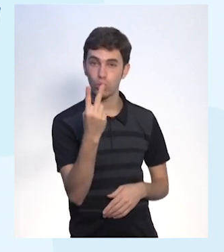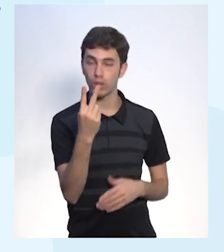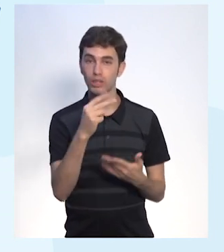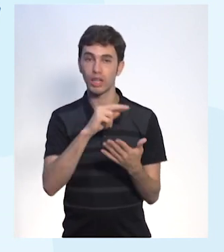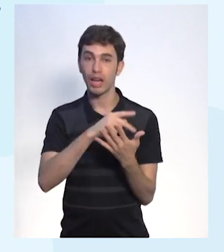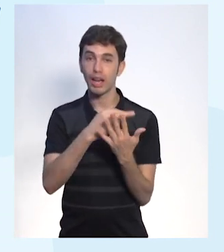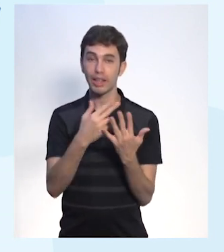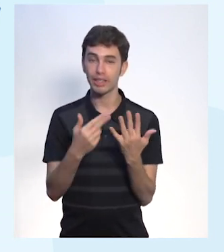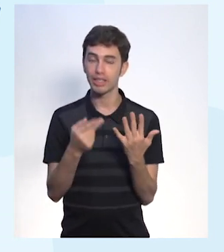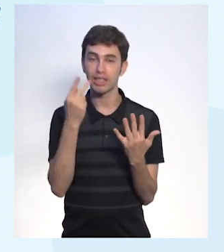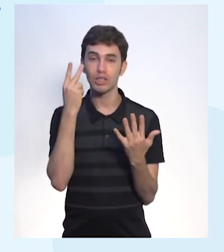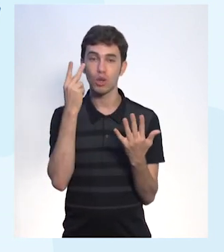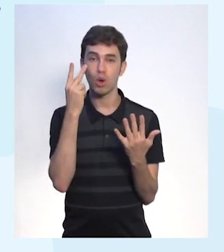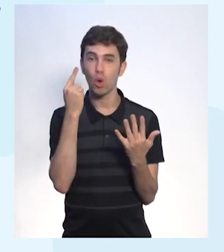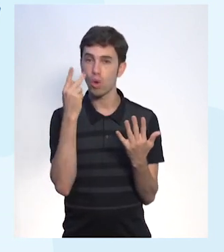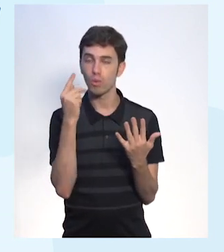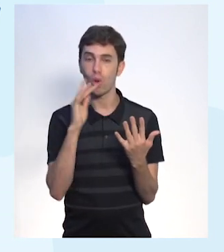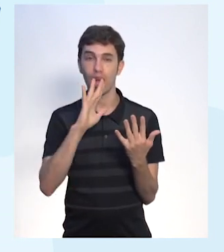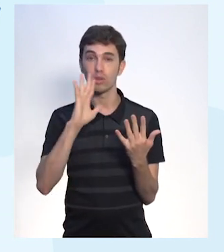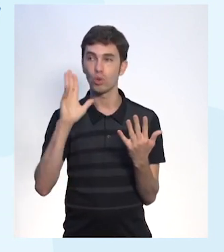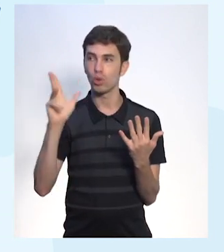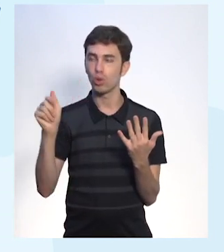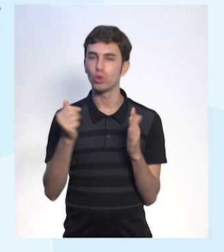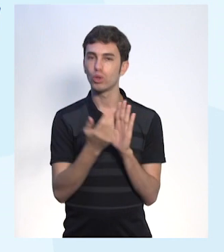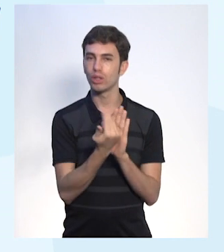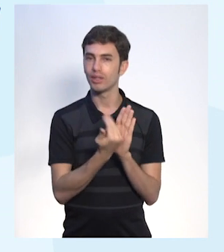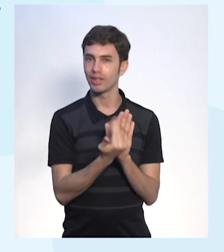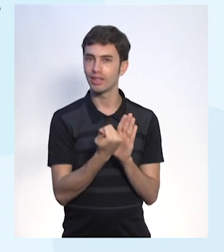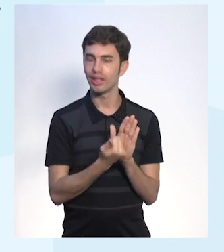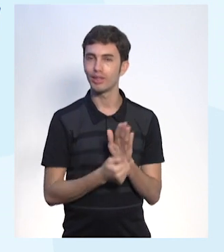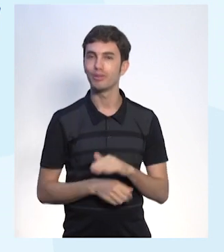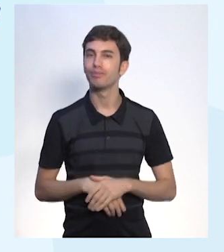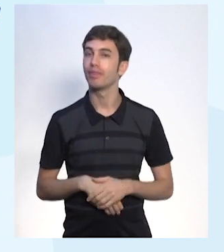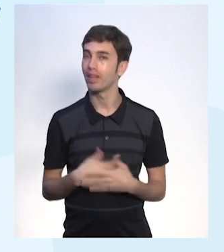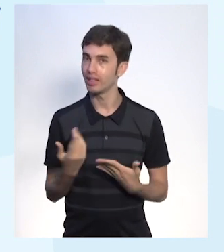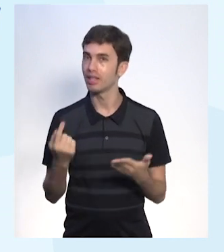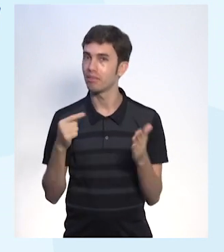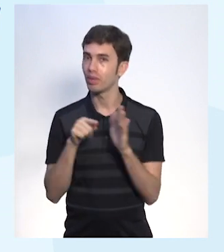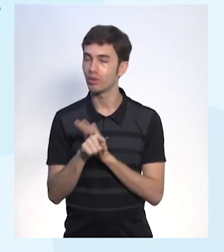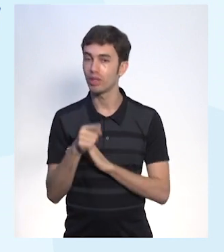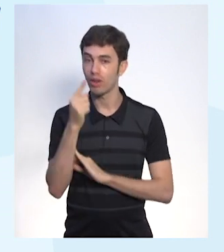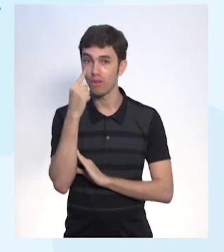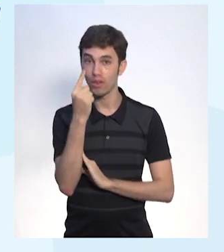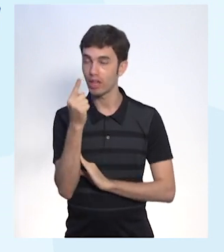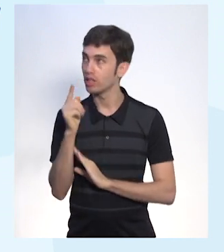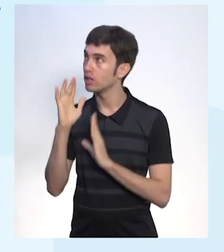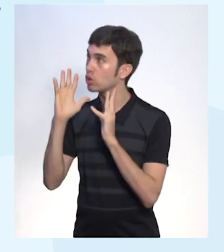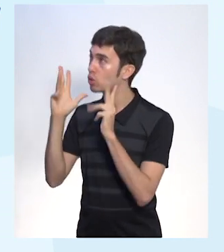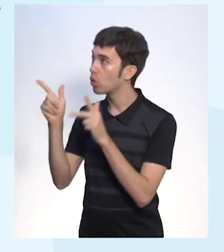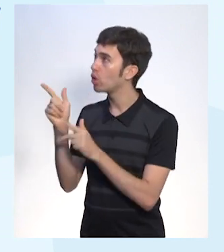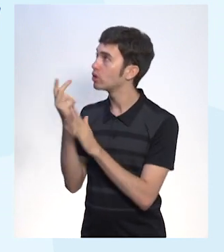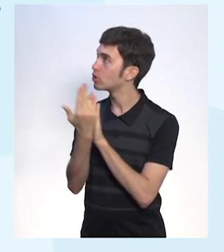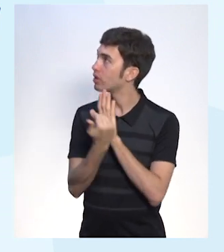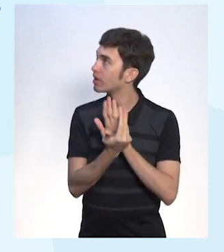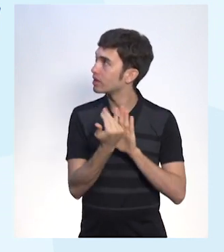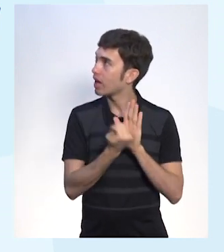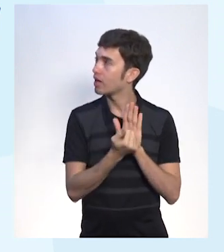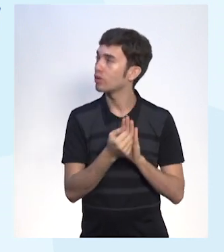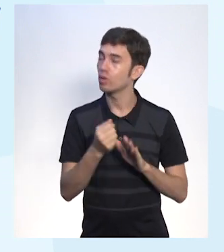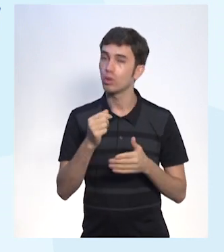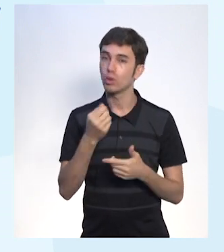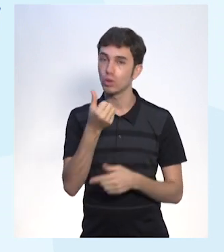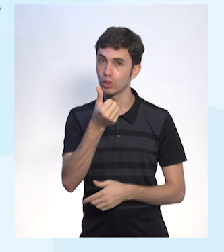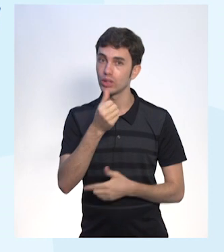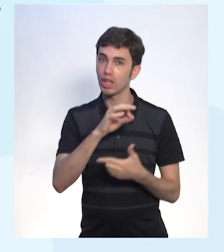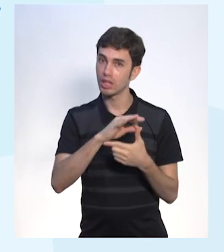características comuns a todas elas. É essa a pergunta. Então, você vai olhar aí atentamente os 6 polígonos,